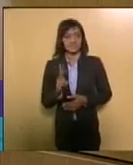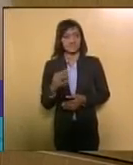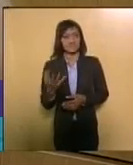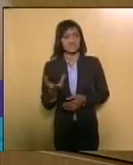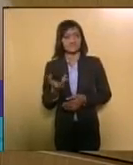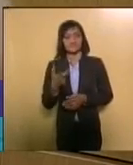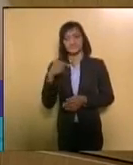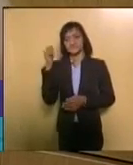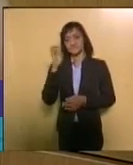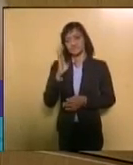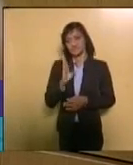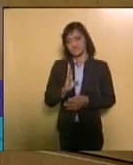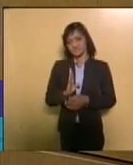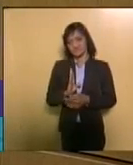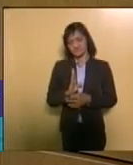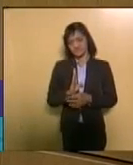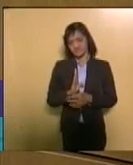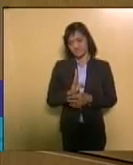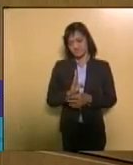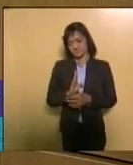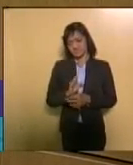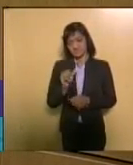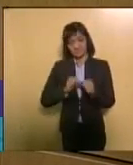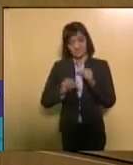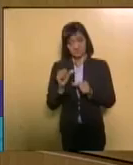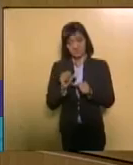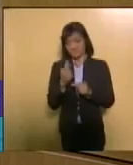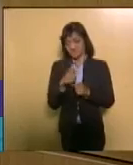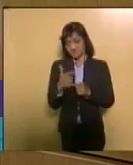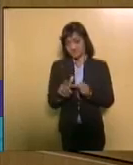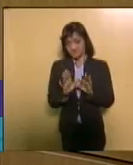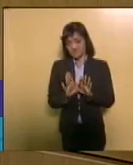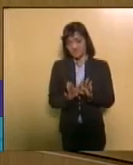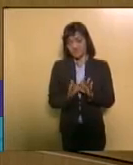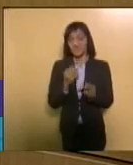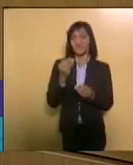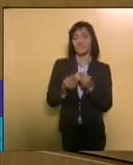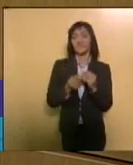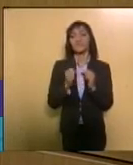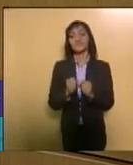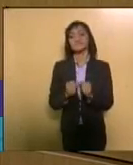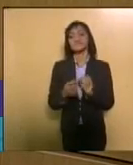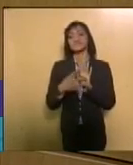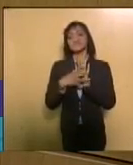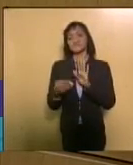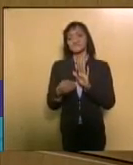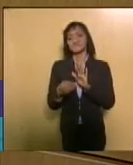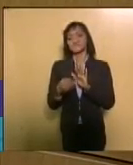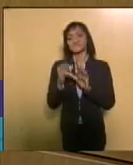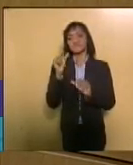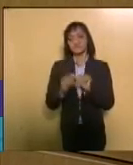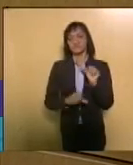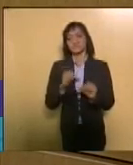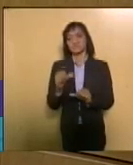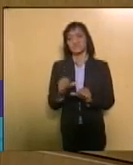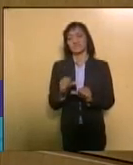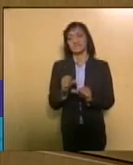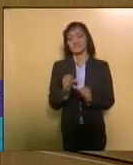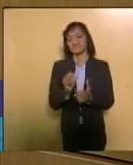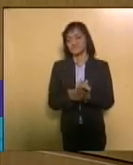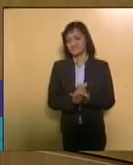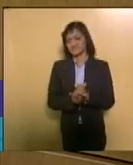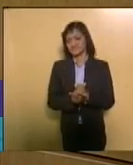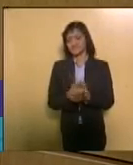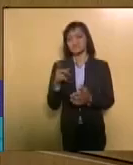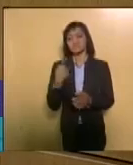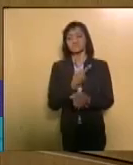brasileiro para lidar com isso enquanto a gente não reforma a gente não pensa em Como alterar esse modelo então acho que reforma é o nosso